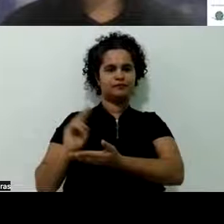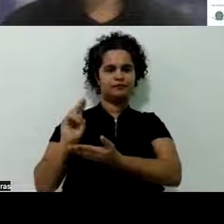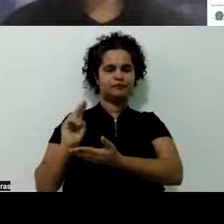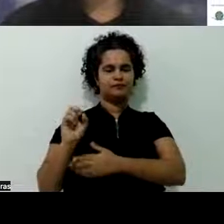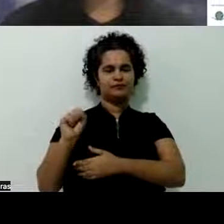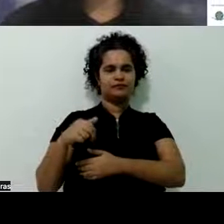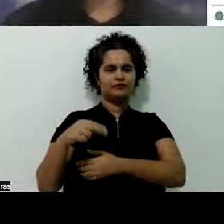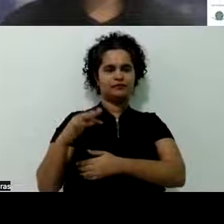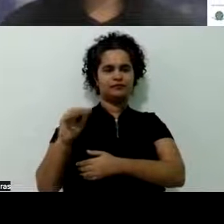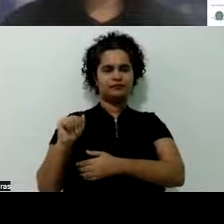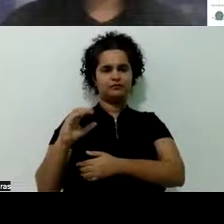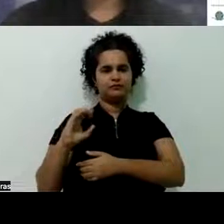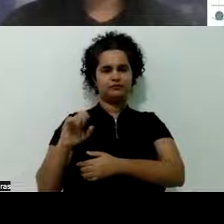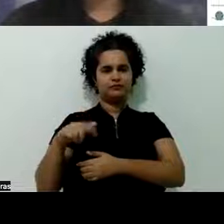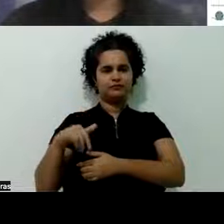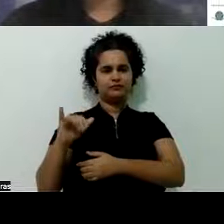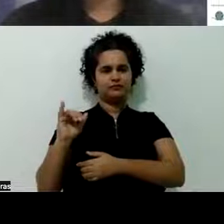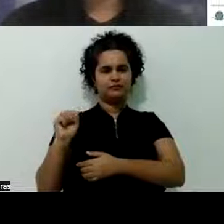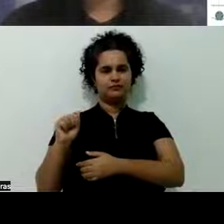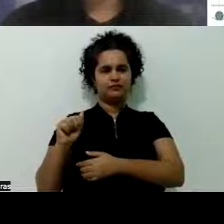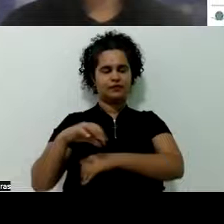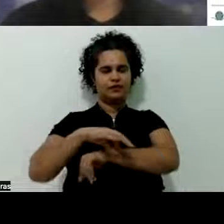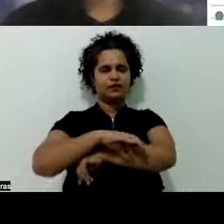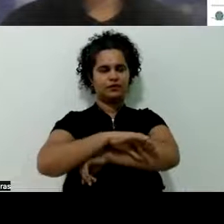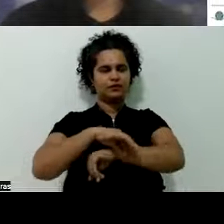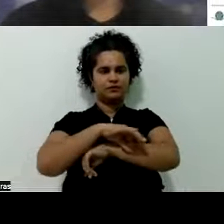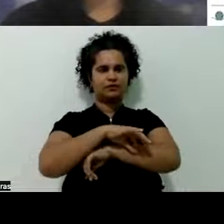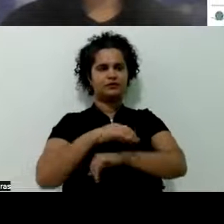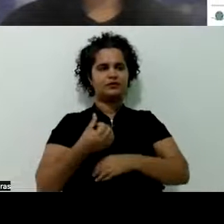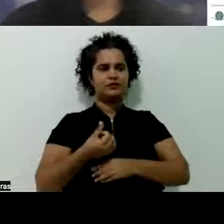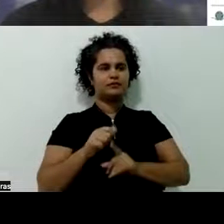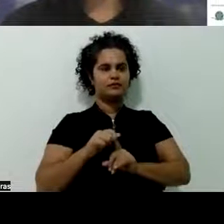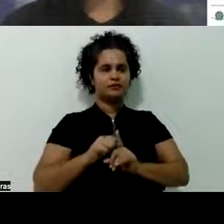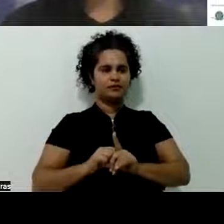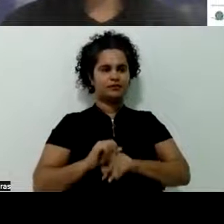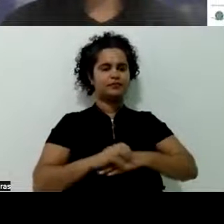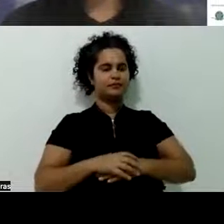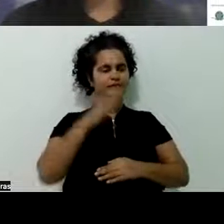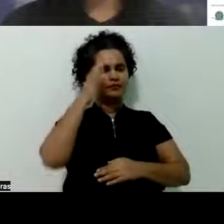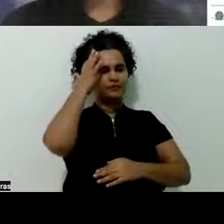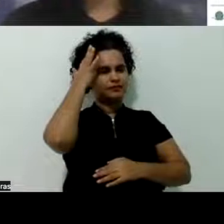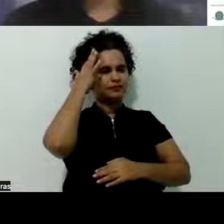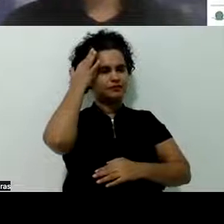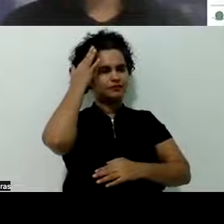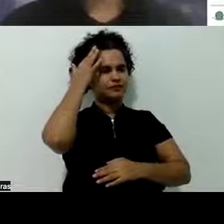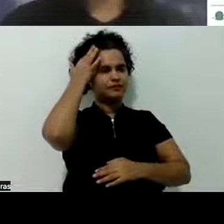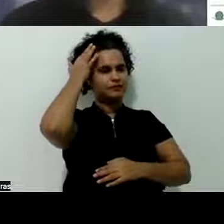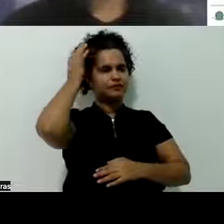Cecília. Então, sou arquiteta há 6 meses. Okay.